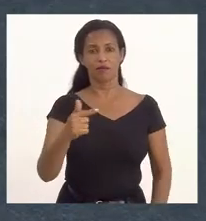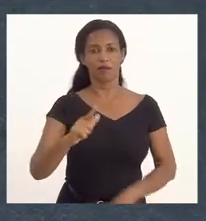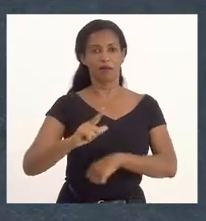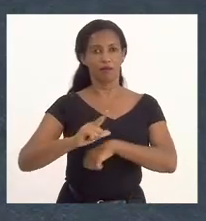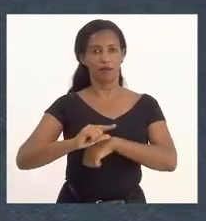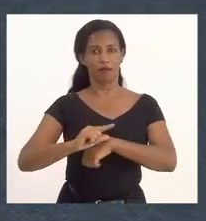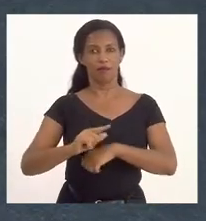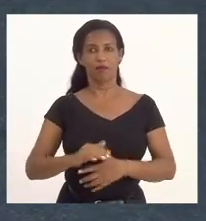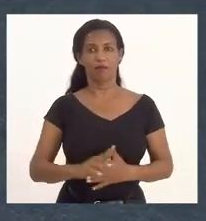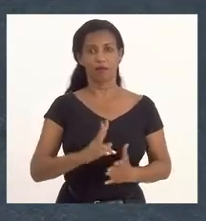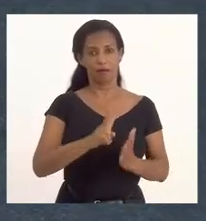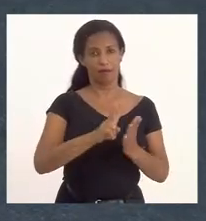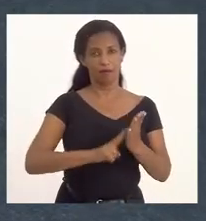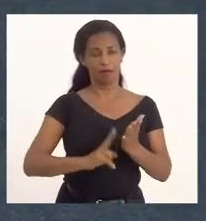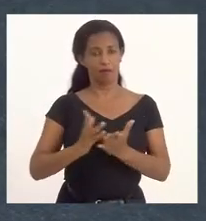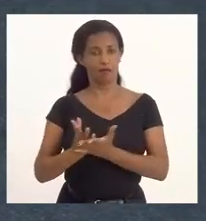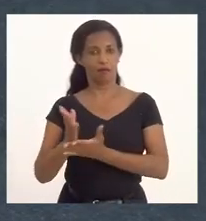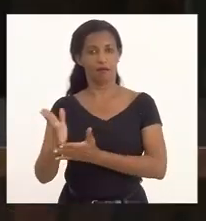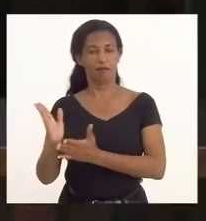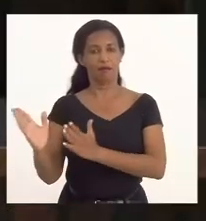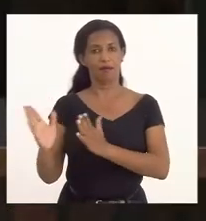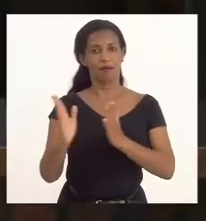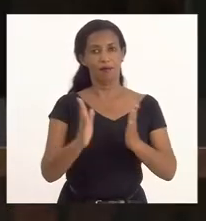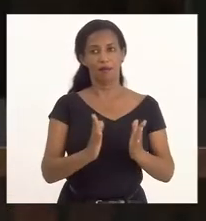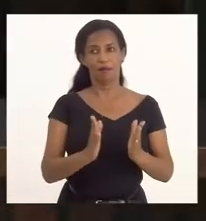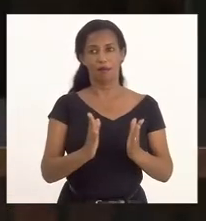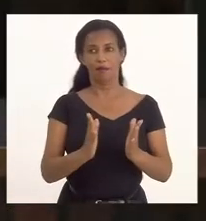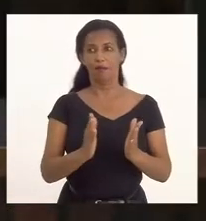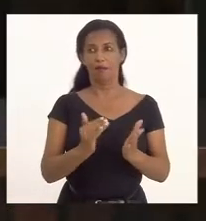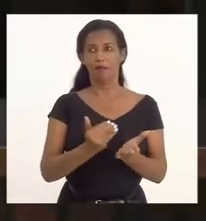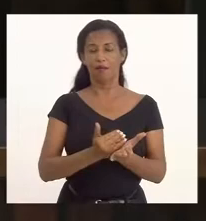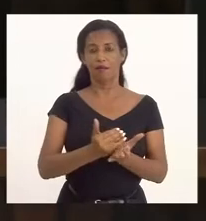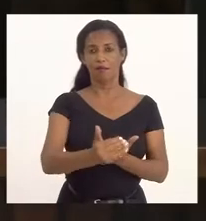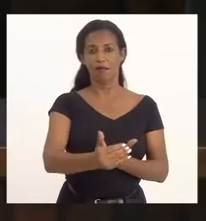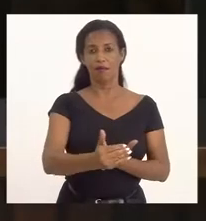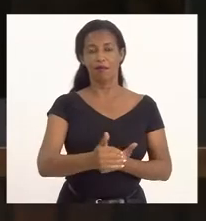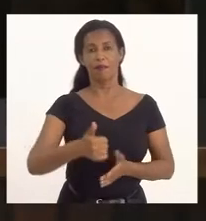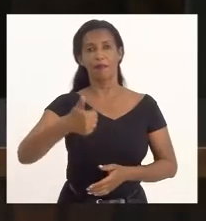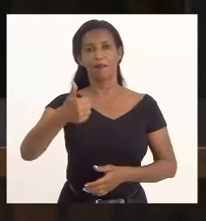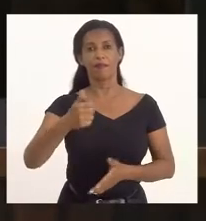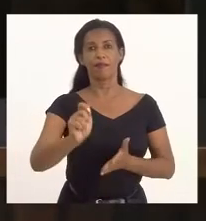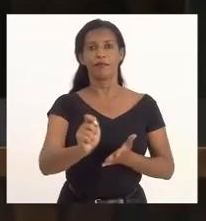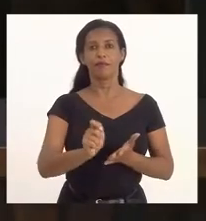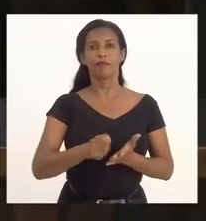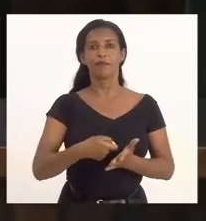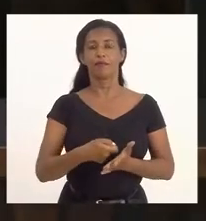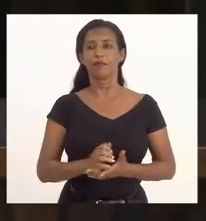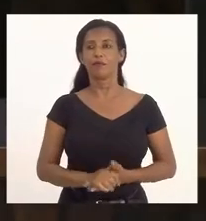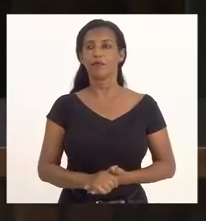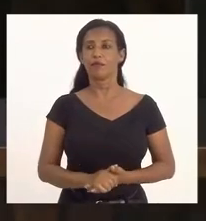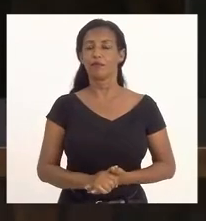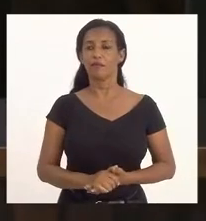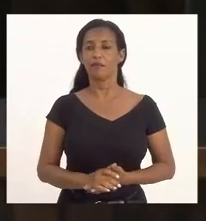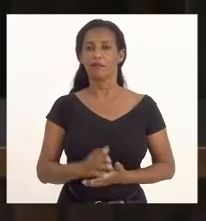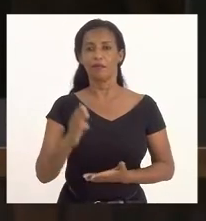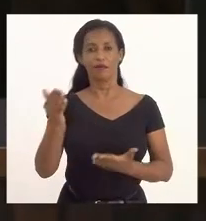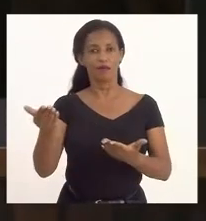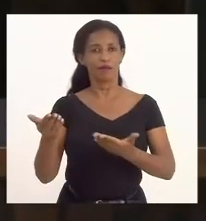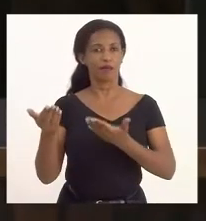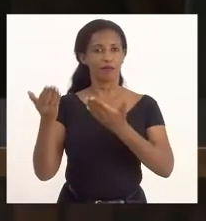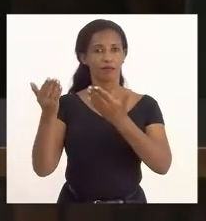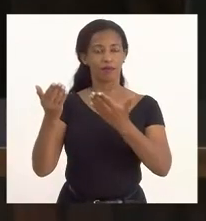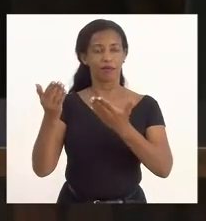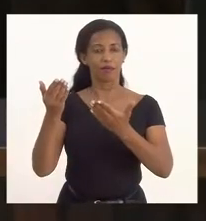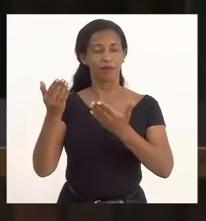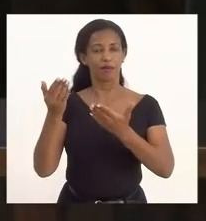horas. Lida e aprovada a ata, passa-se ao expediente inicial. Primeiro orador escrito é o nobre deputado